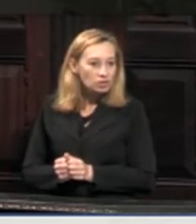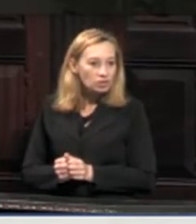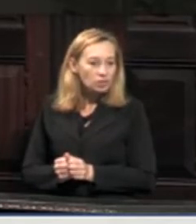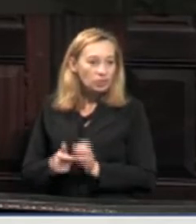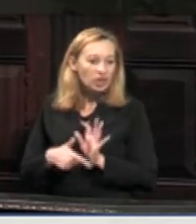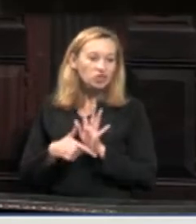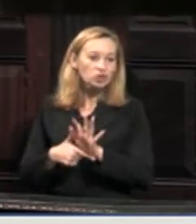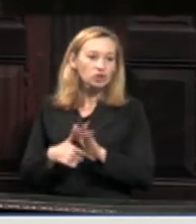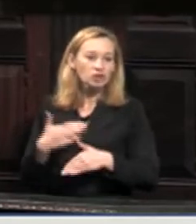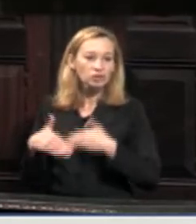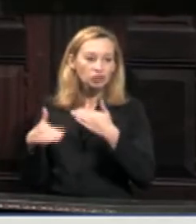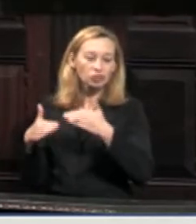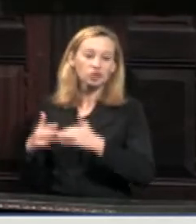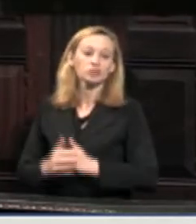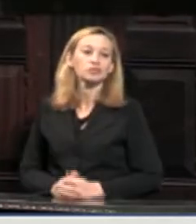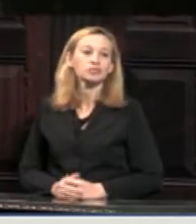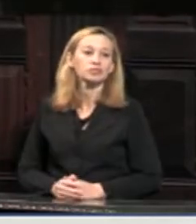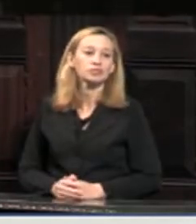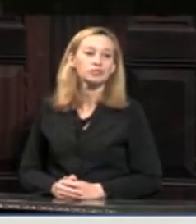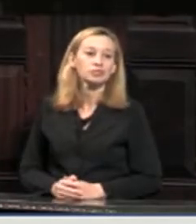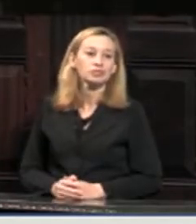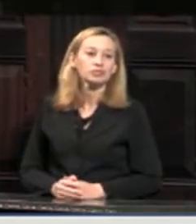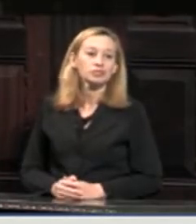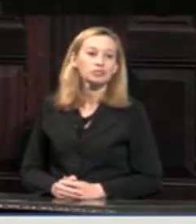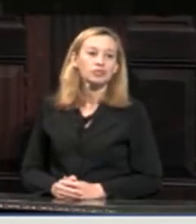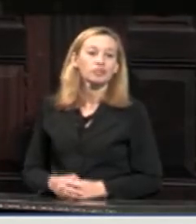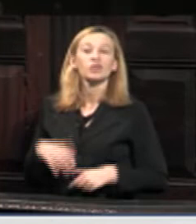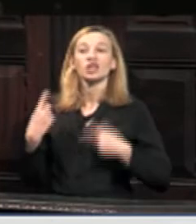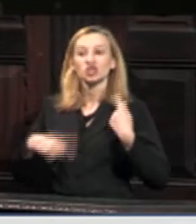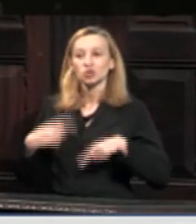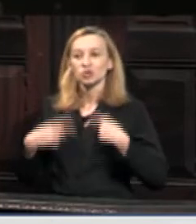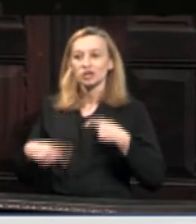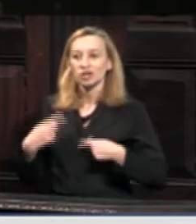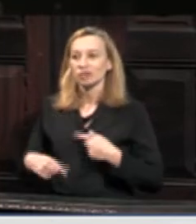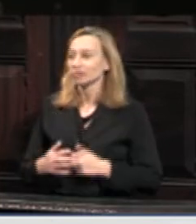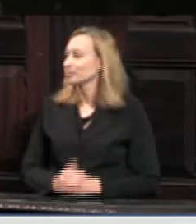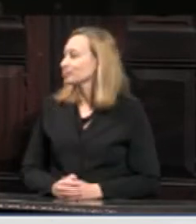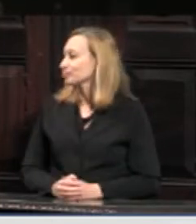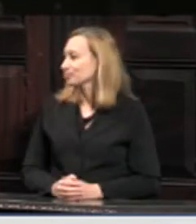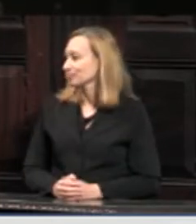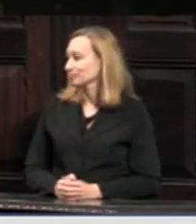Alerj. Obrigada. Perfeito. Em discussão,